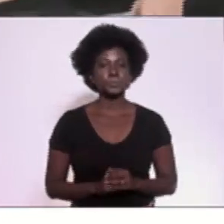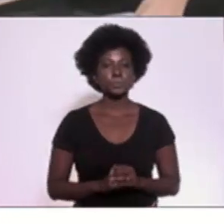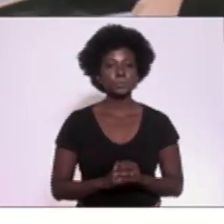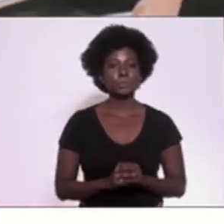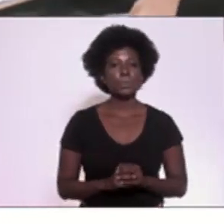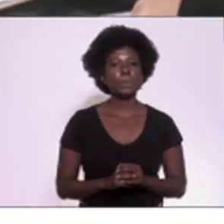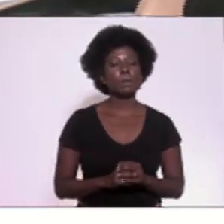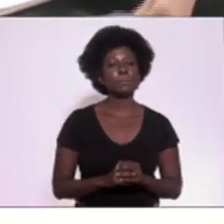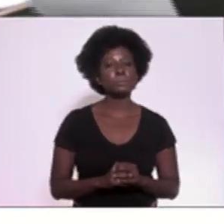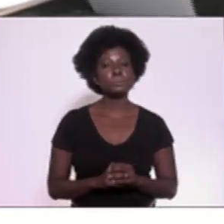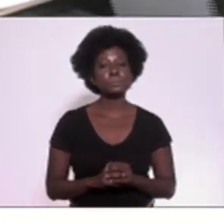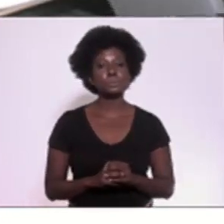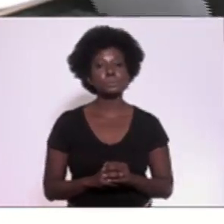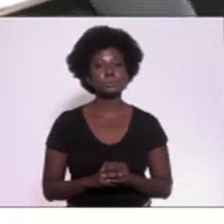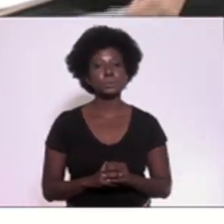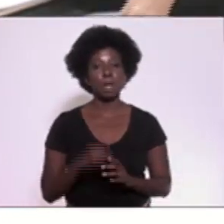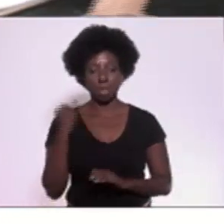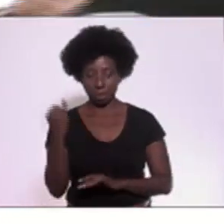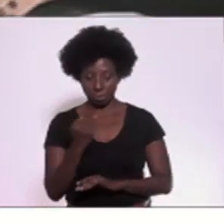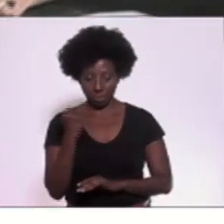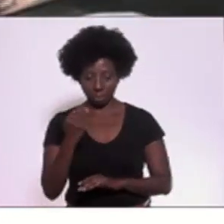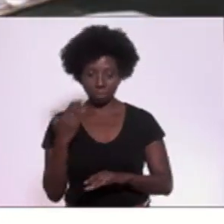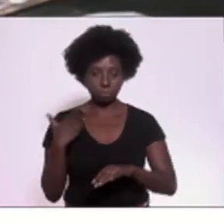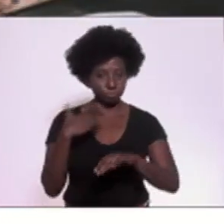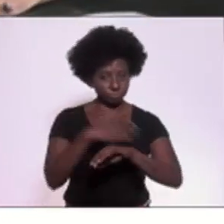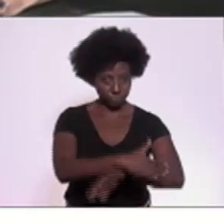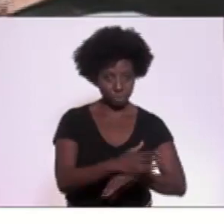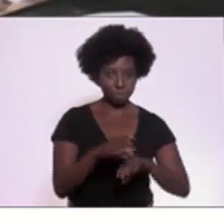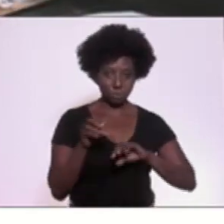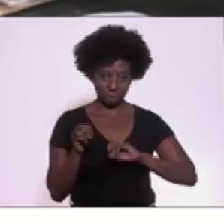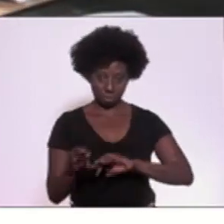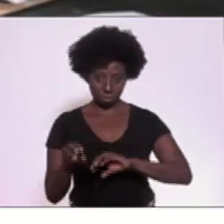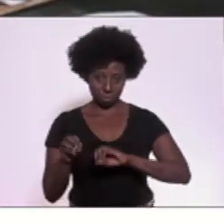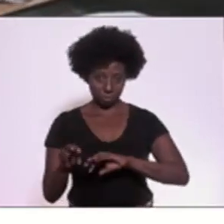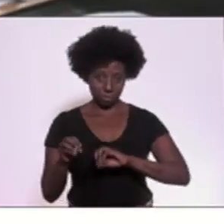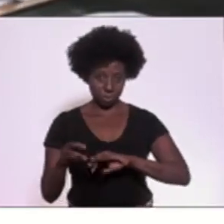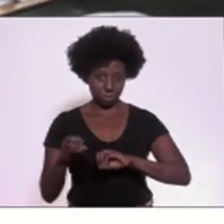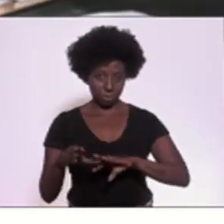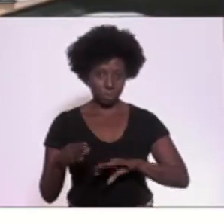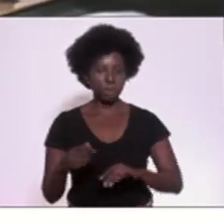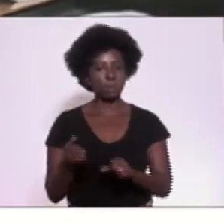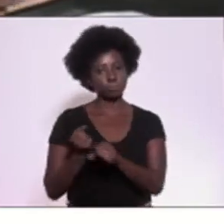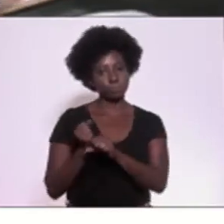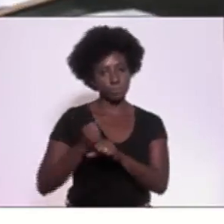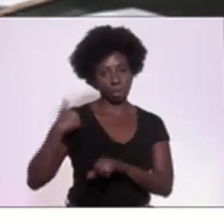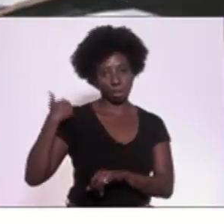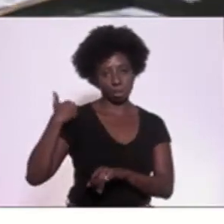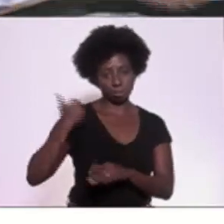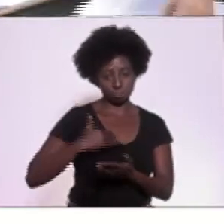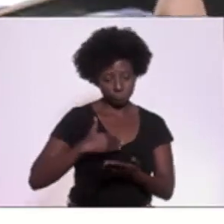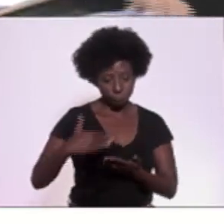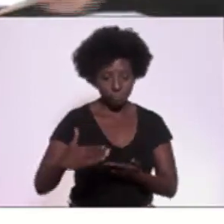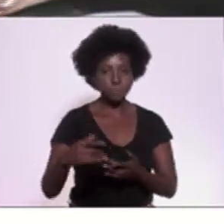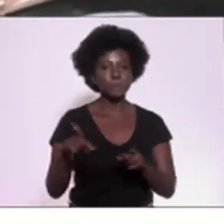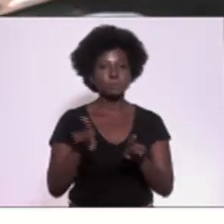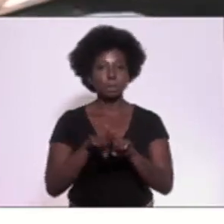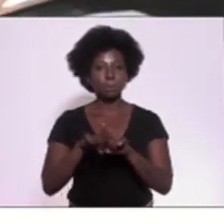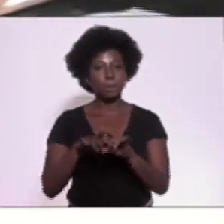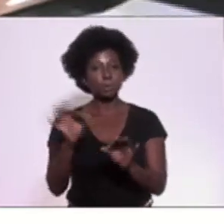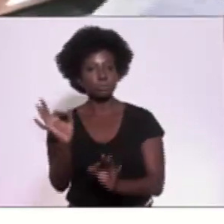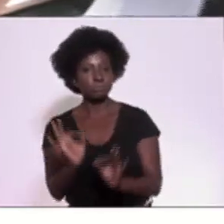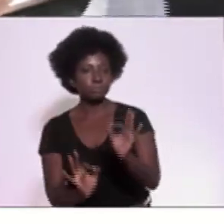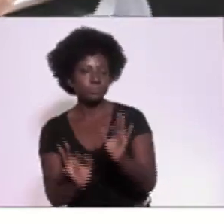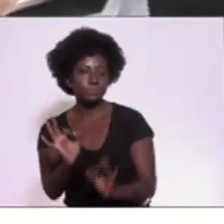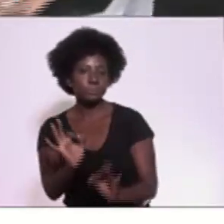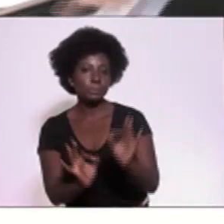Achamos que a universalização do acesso à educação tem que se dar desde os primeiros anos de idade e com a gente organizando o